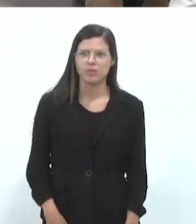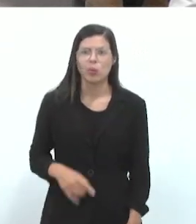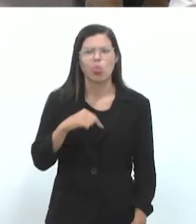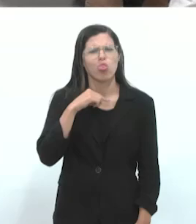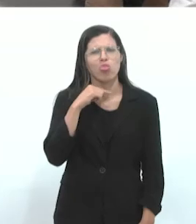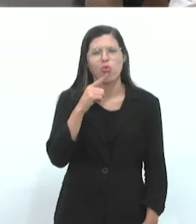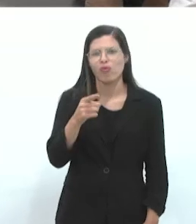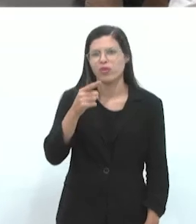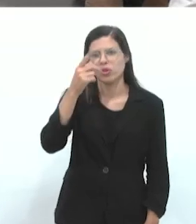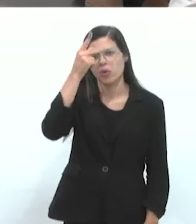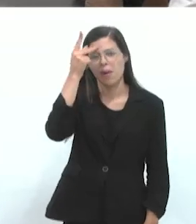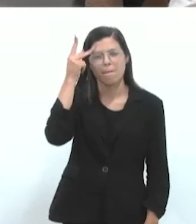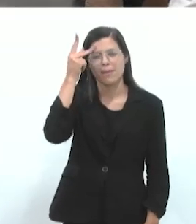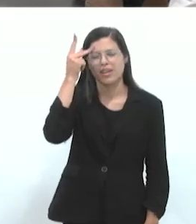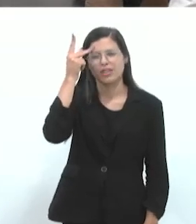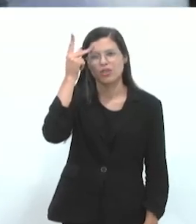Aliás,